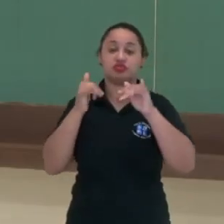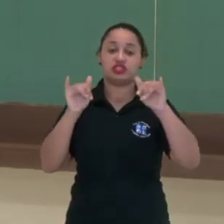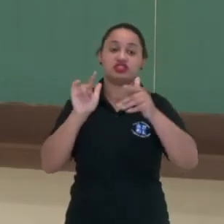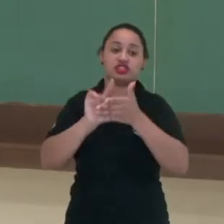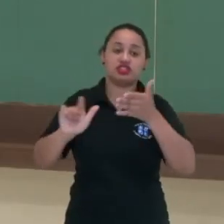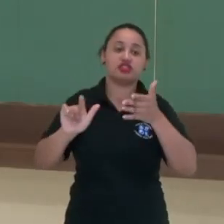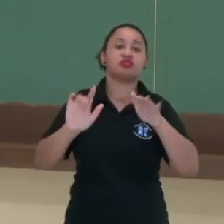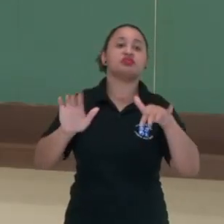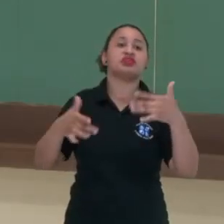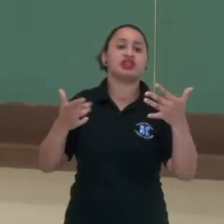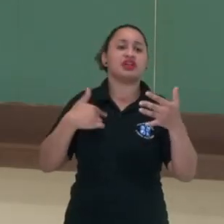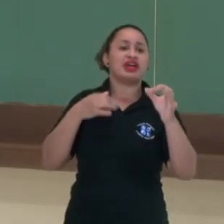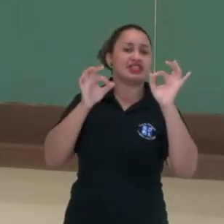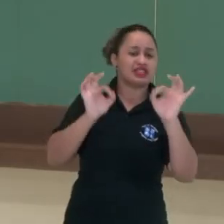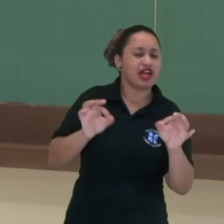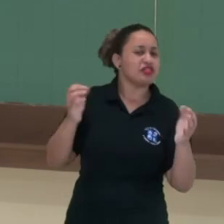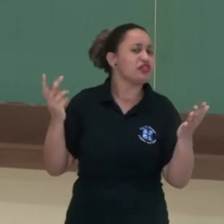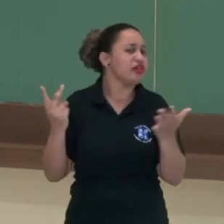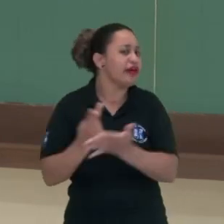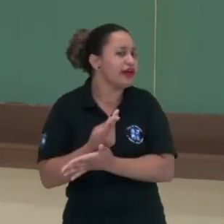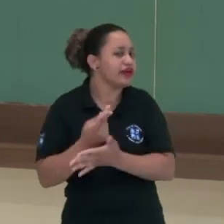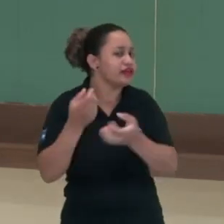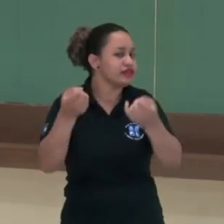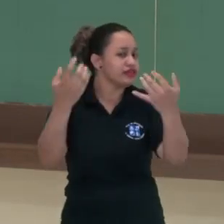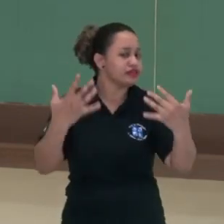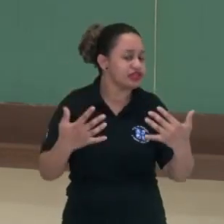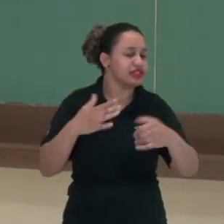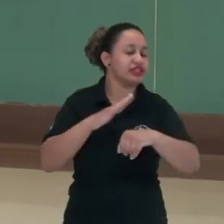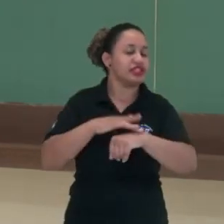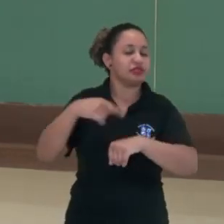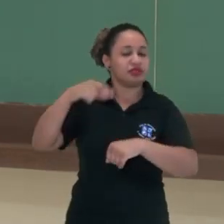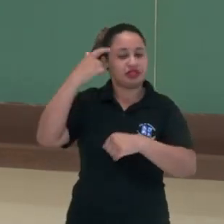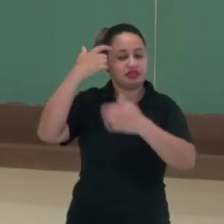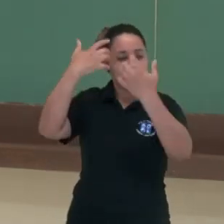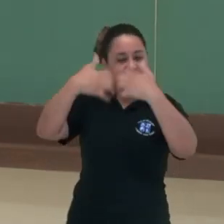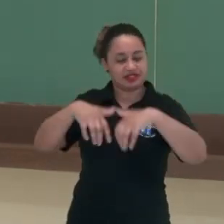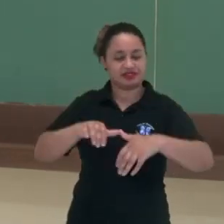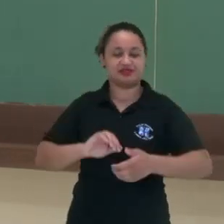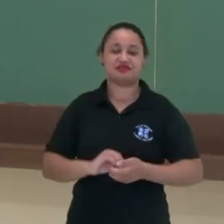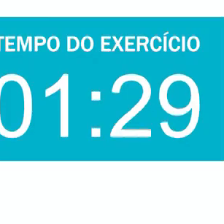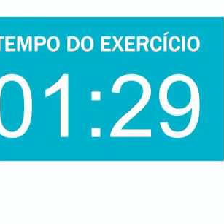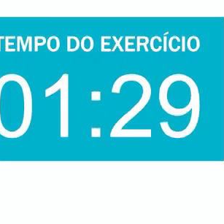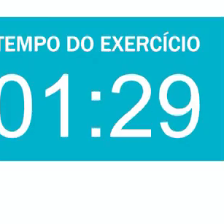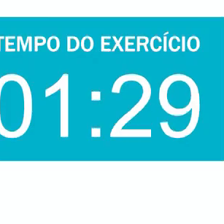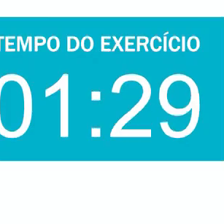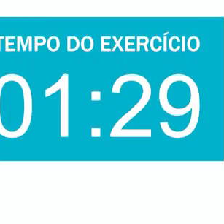A afirmativa está certa ou errada? Vou dar um tempinho para vocês pensarem.